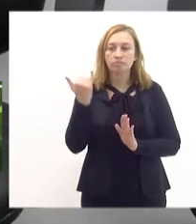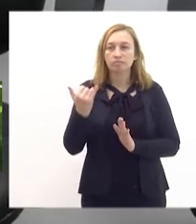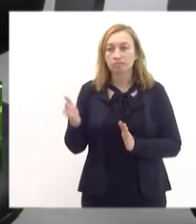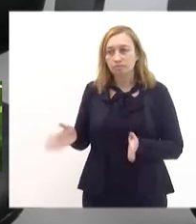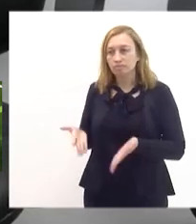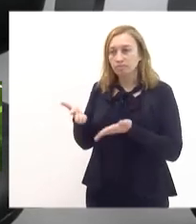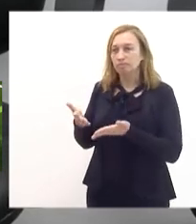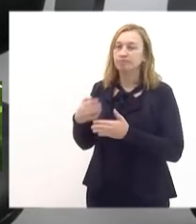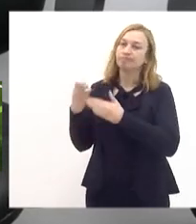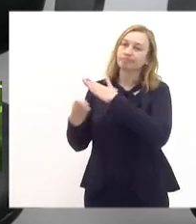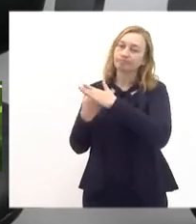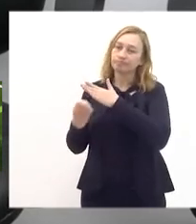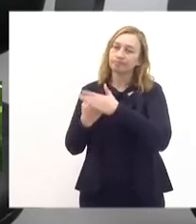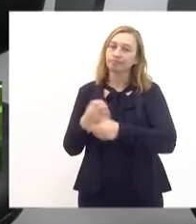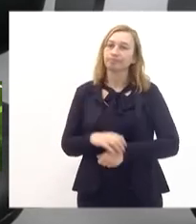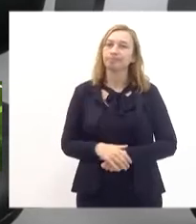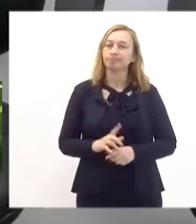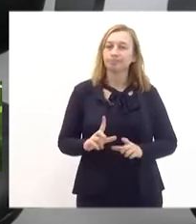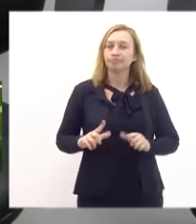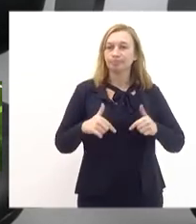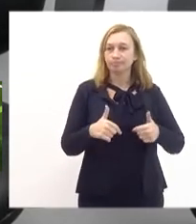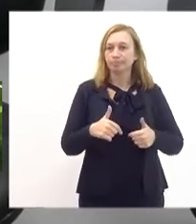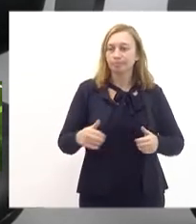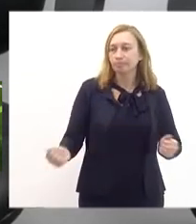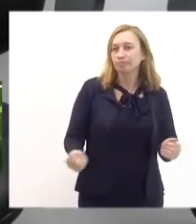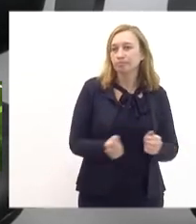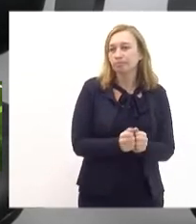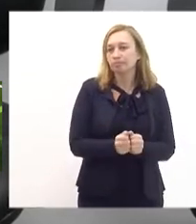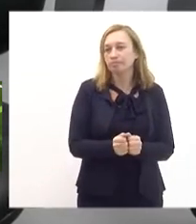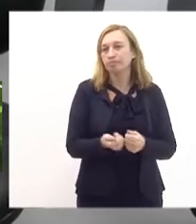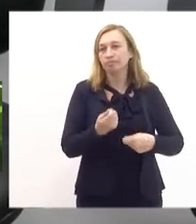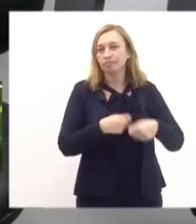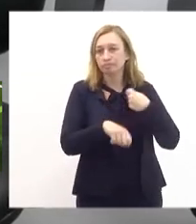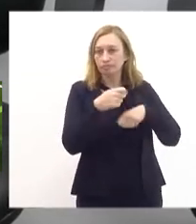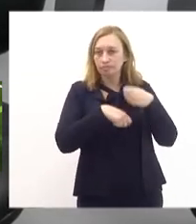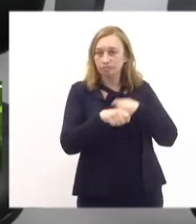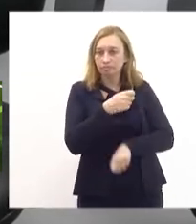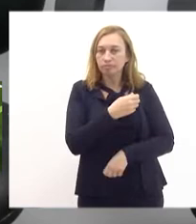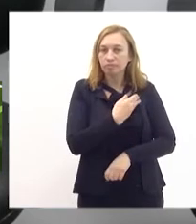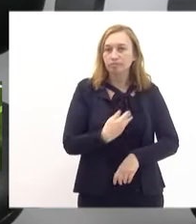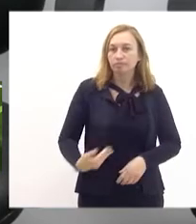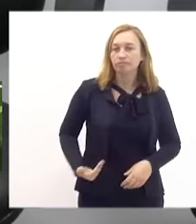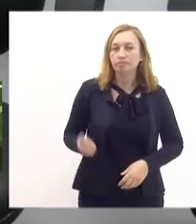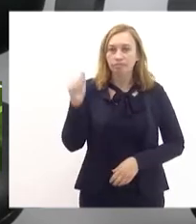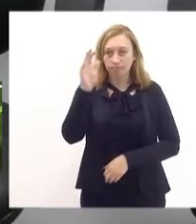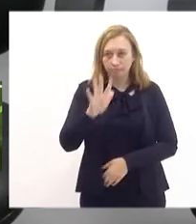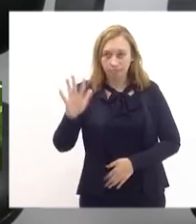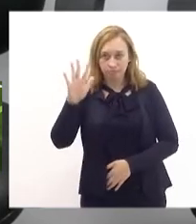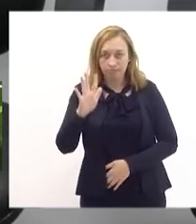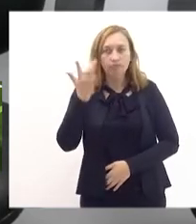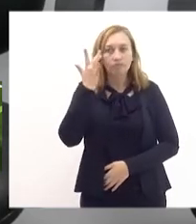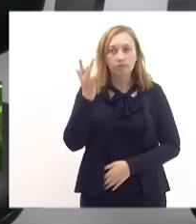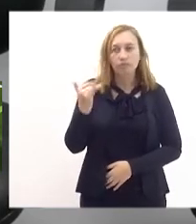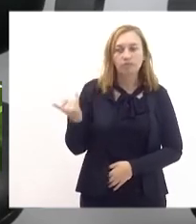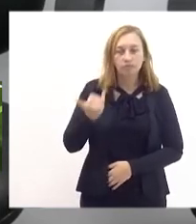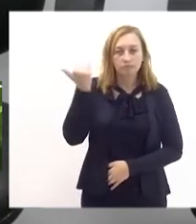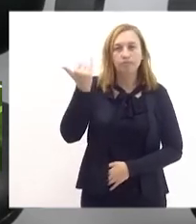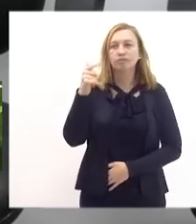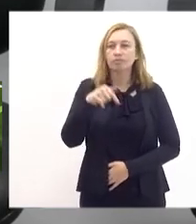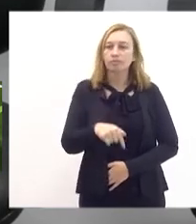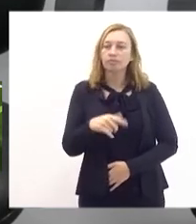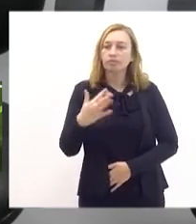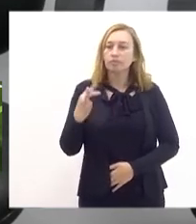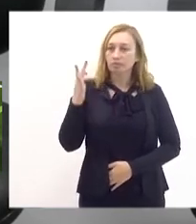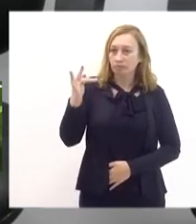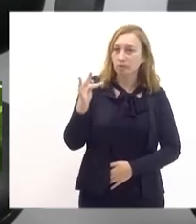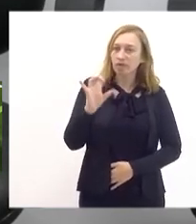que atuam junto à administração pública em geral. Eu acho que é importante aqui,